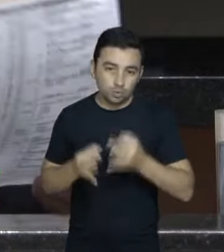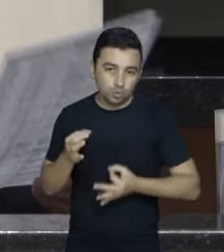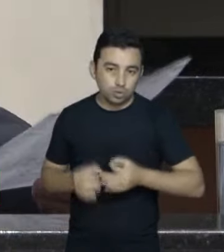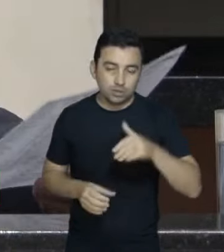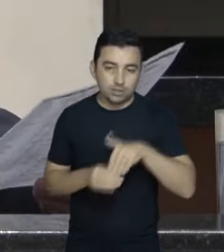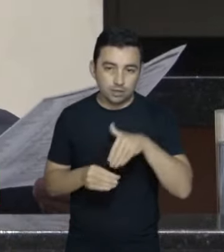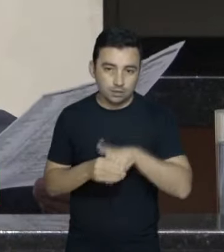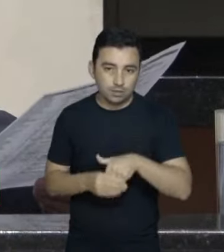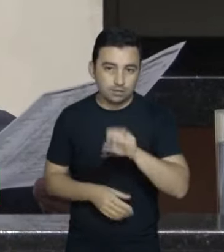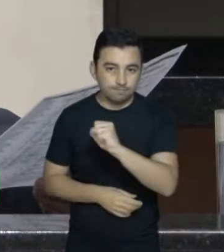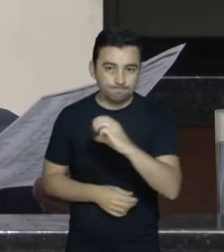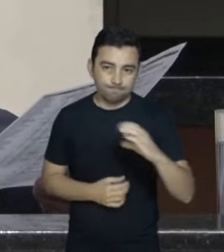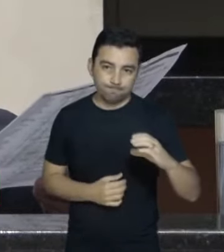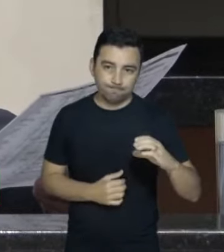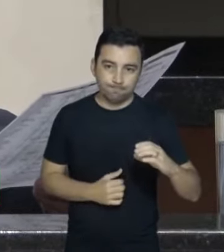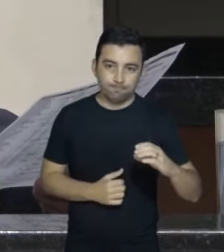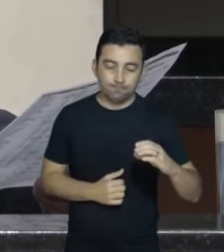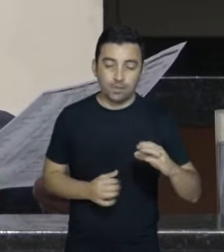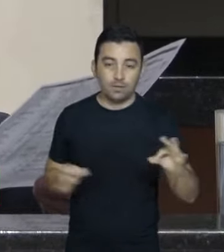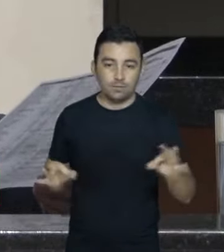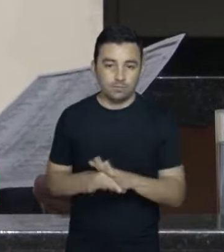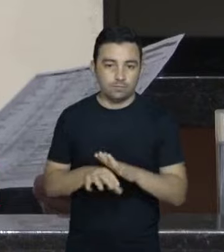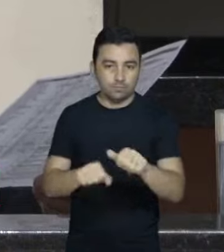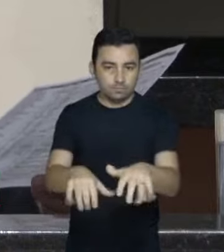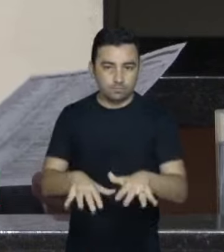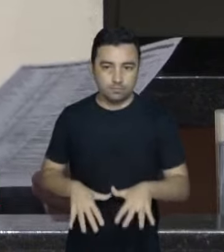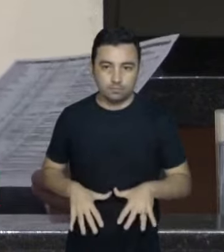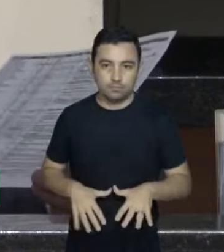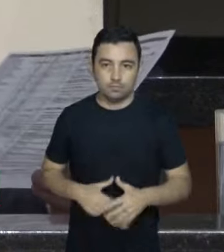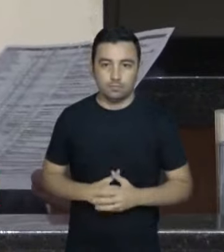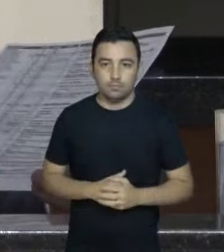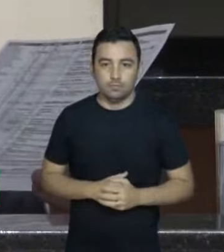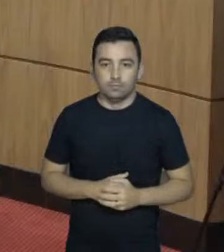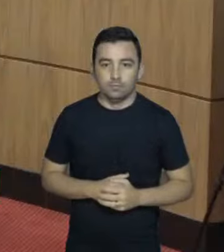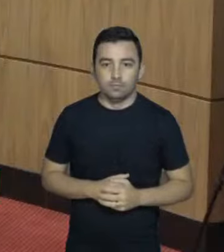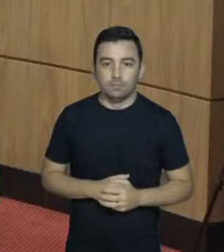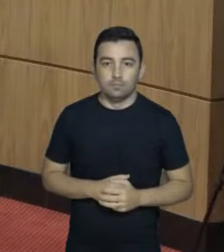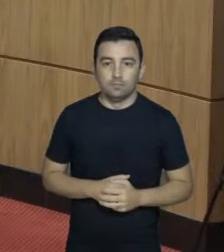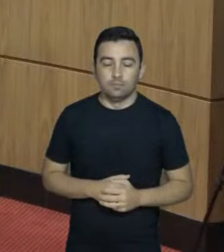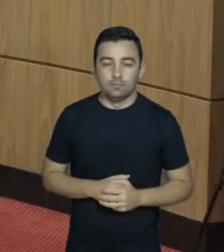Eleitoral Catarinense. Está encerrada a presente sessão.